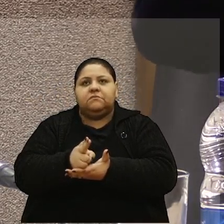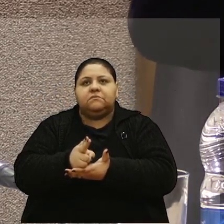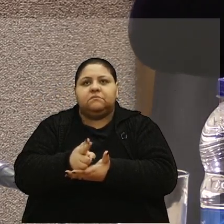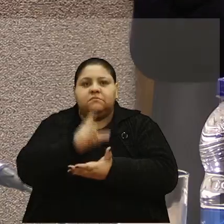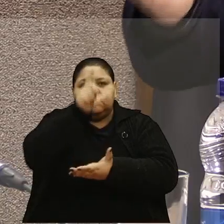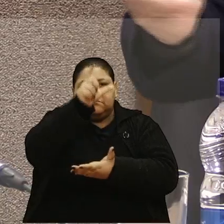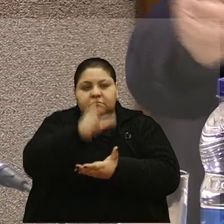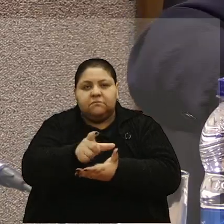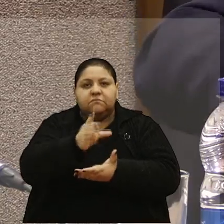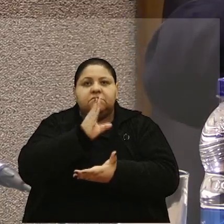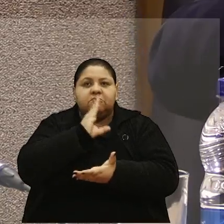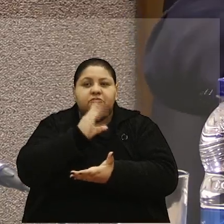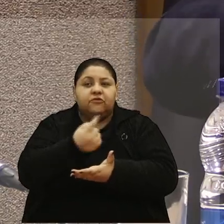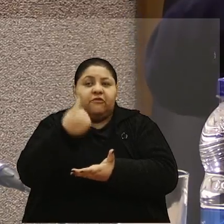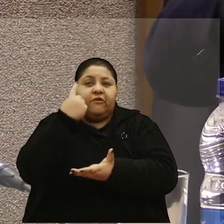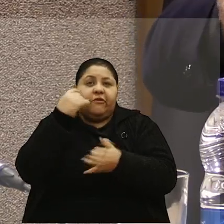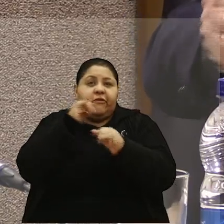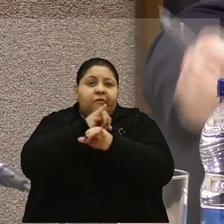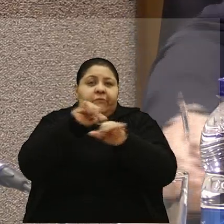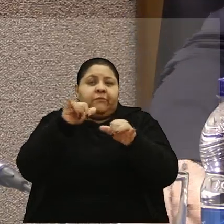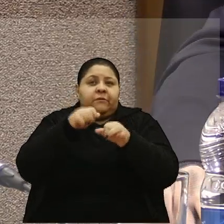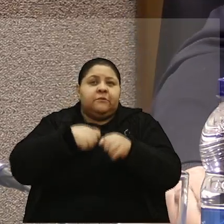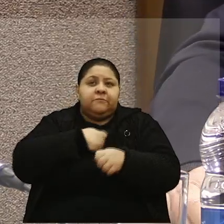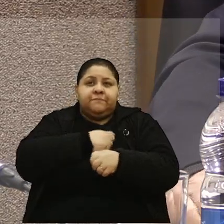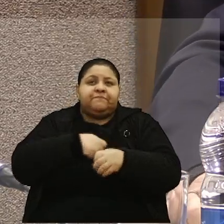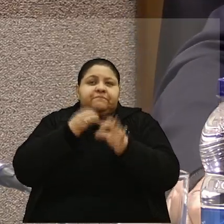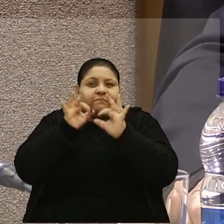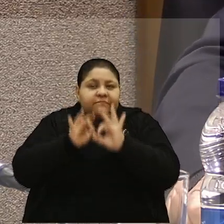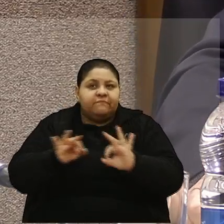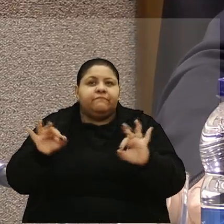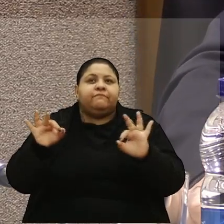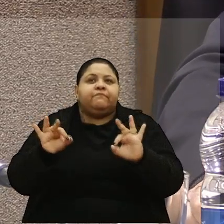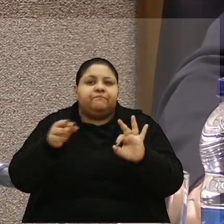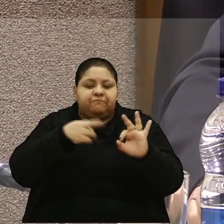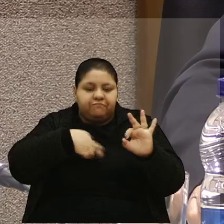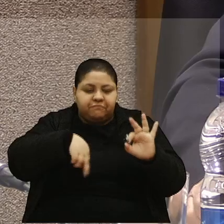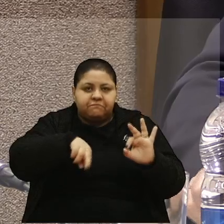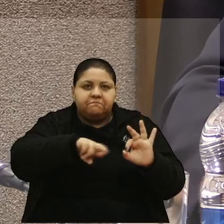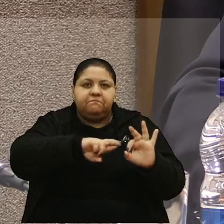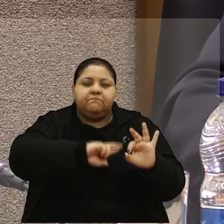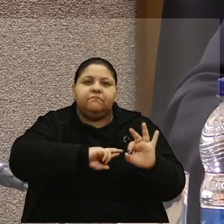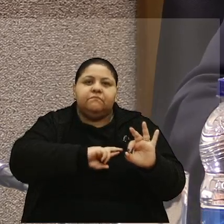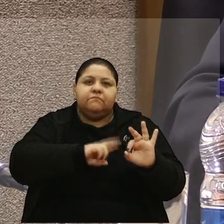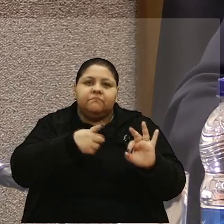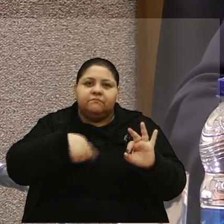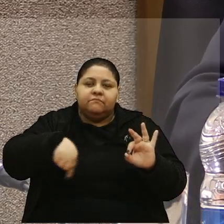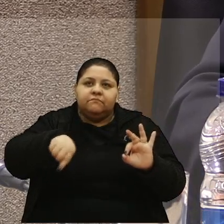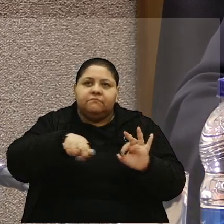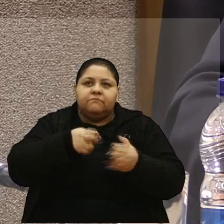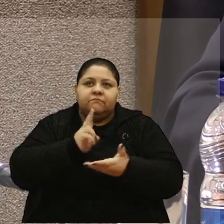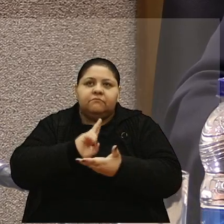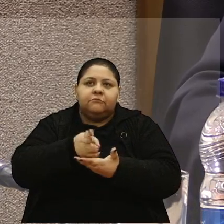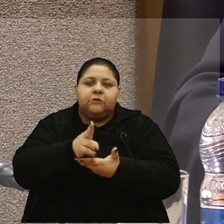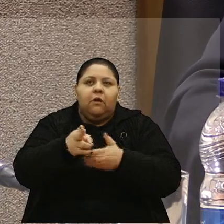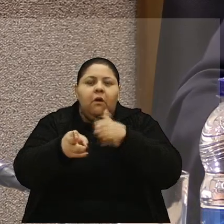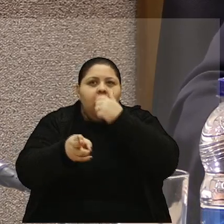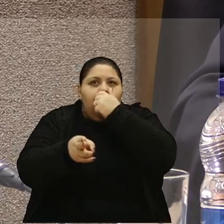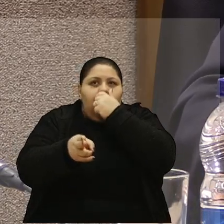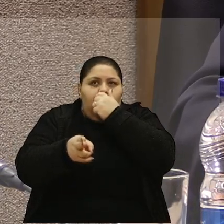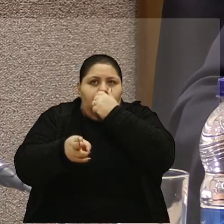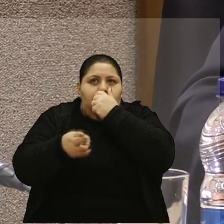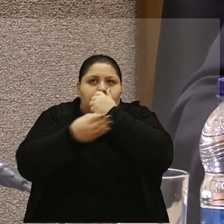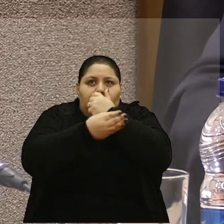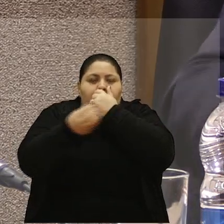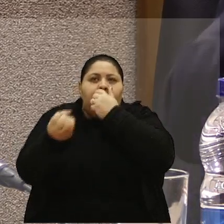humano que eu conheci na campanha, humilde, simples, um religioso, nos deixa sempre muita